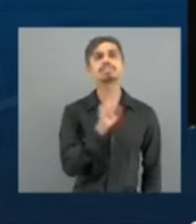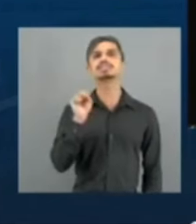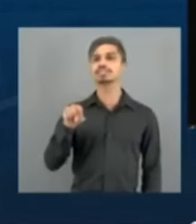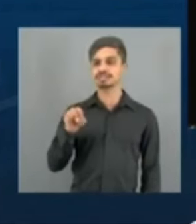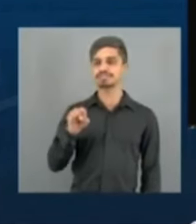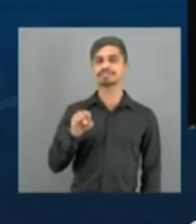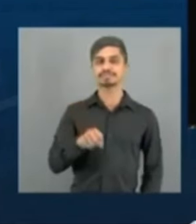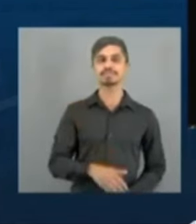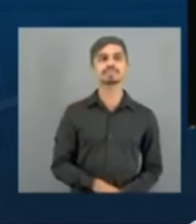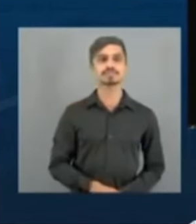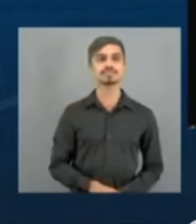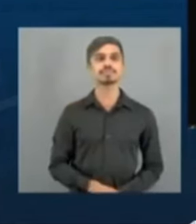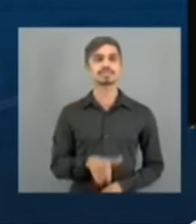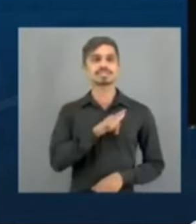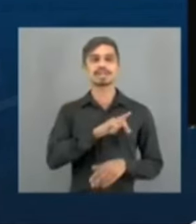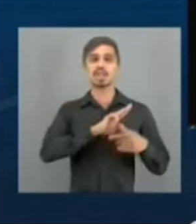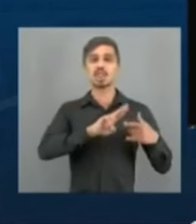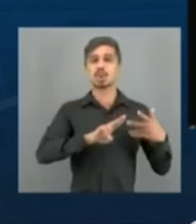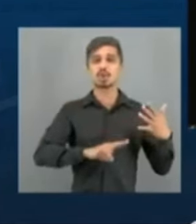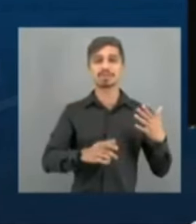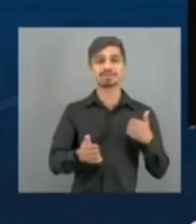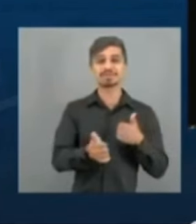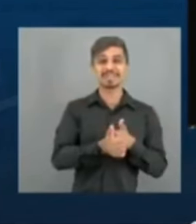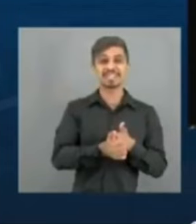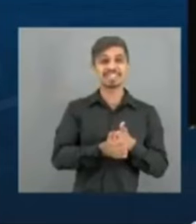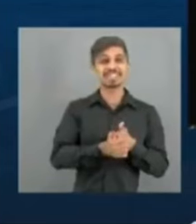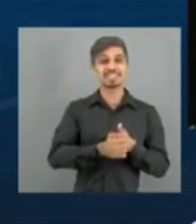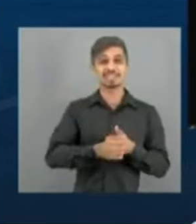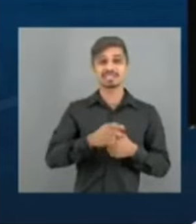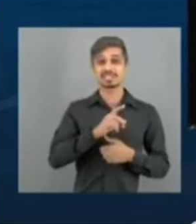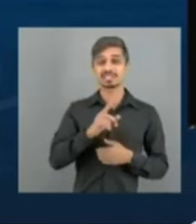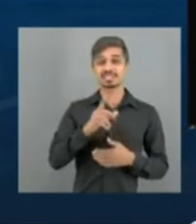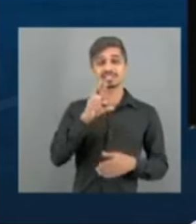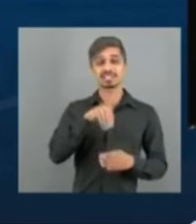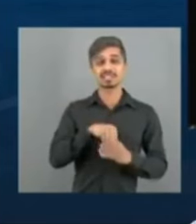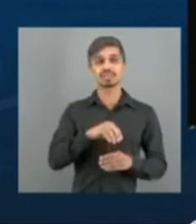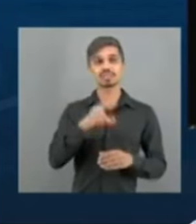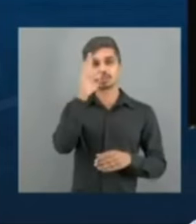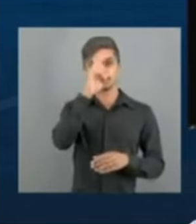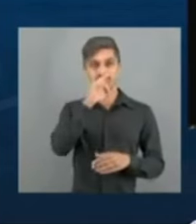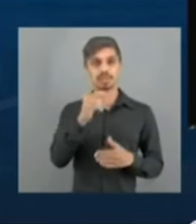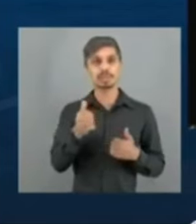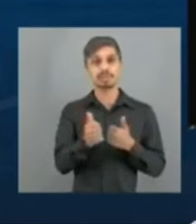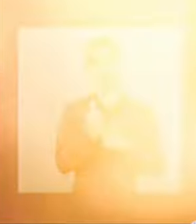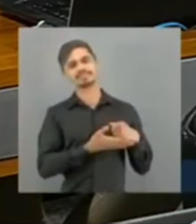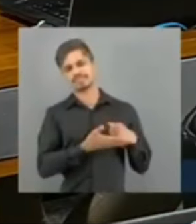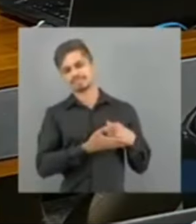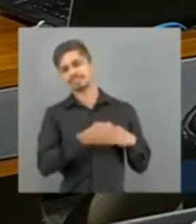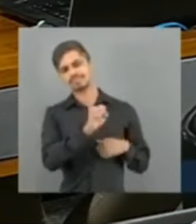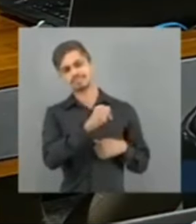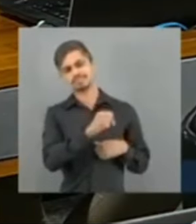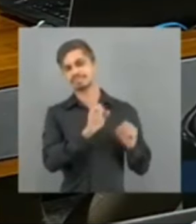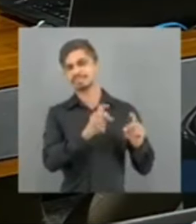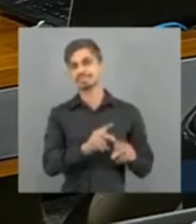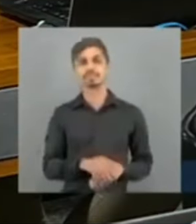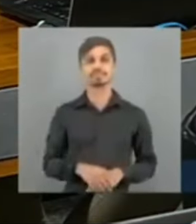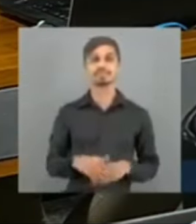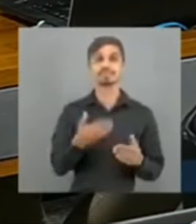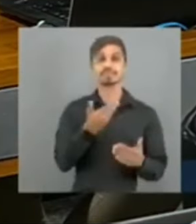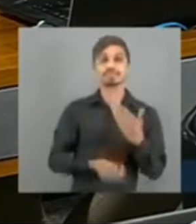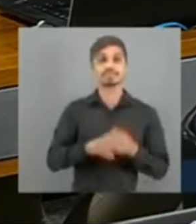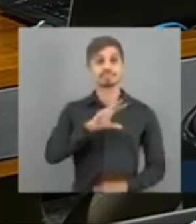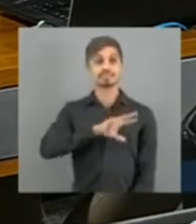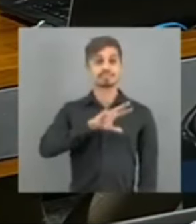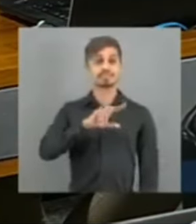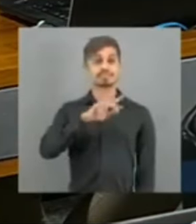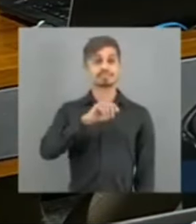Entende? Bem próximo, até porque você tem uma história, você sabe disso no futebol. E já teve próximo de você, cara. Então, a queda da Portuguesa